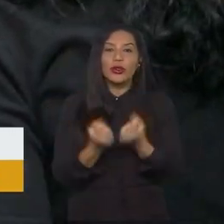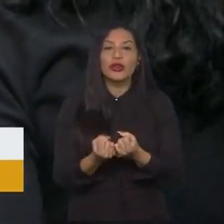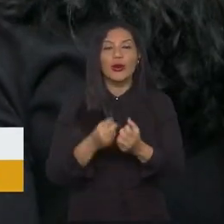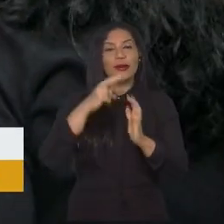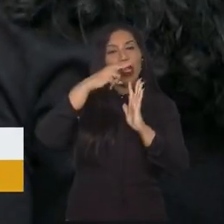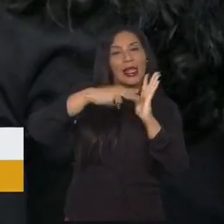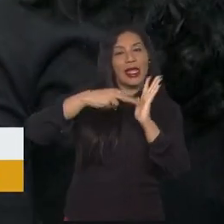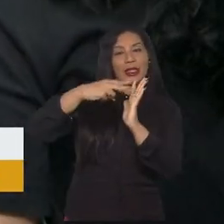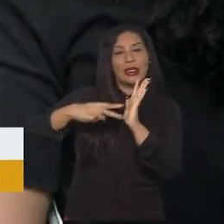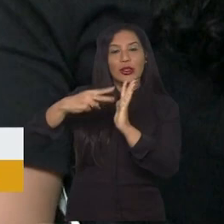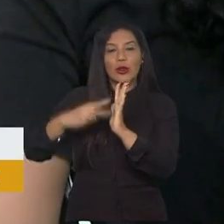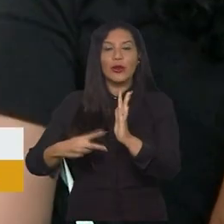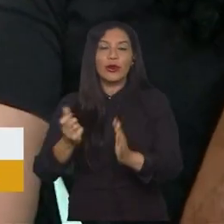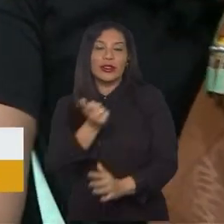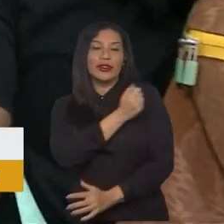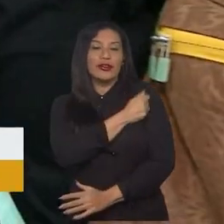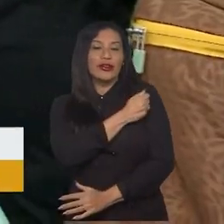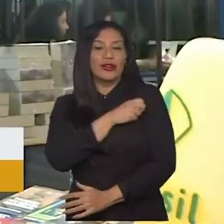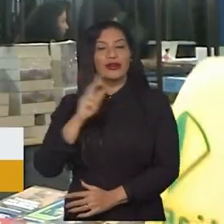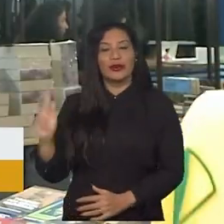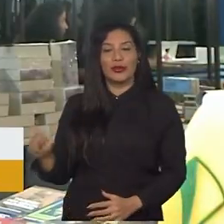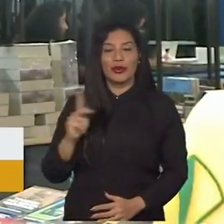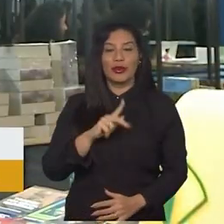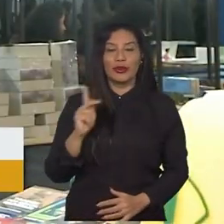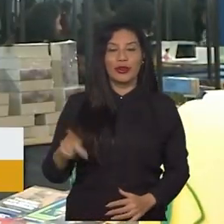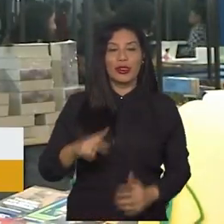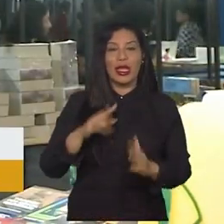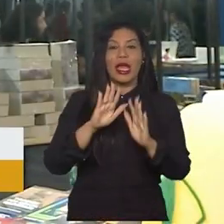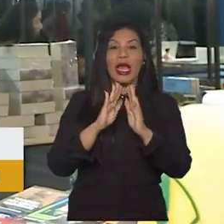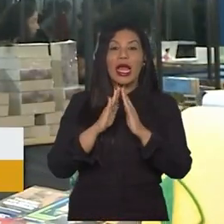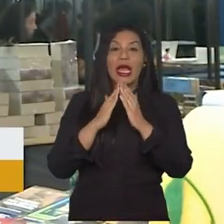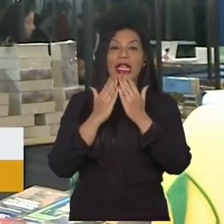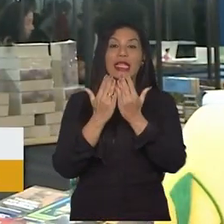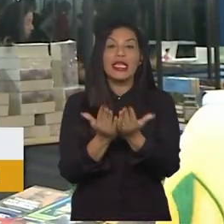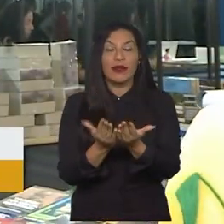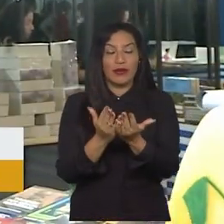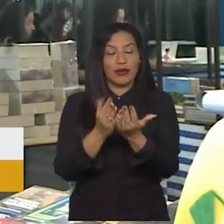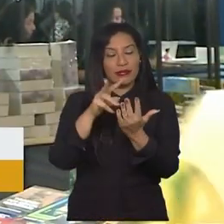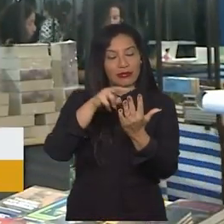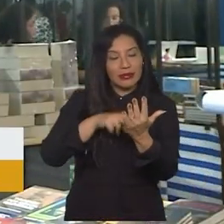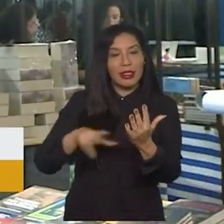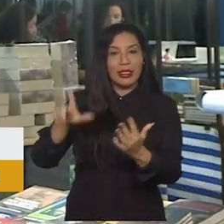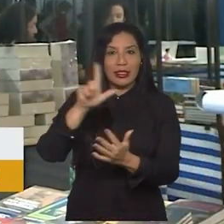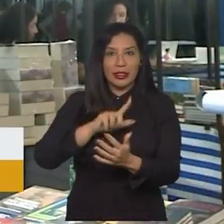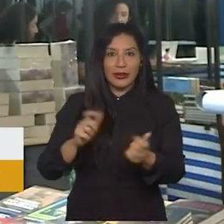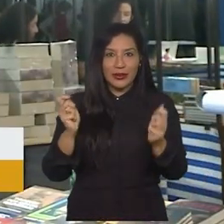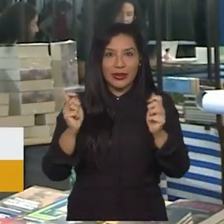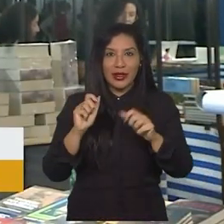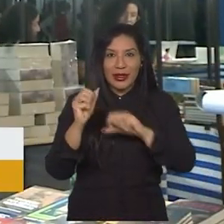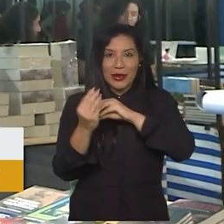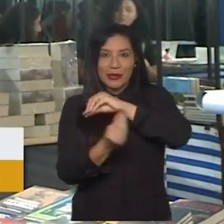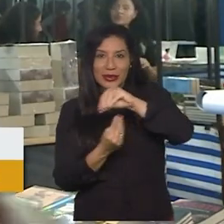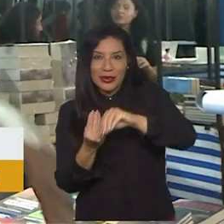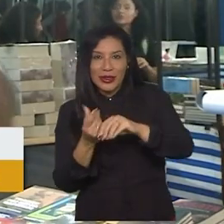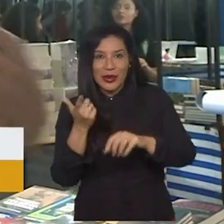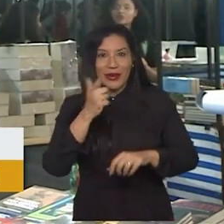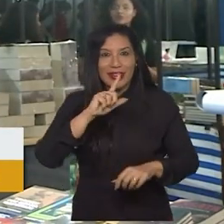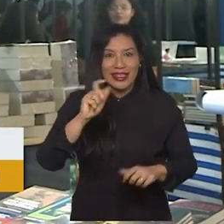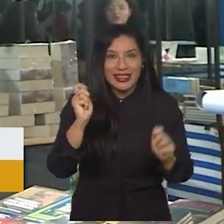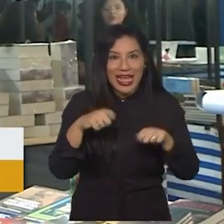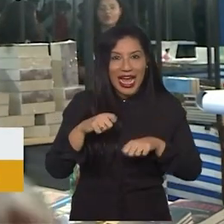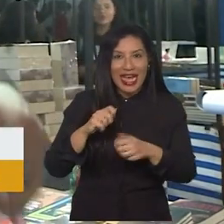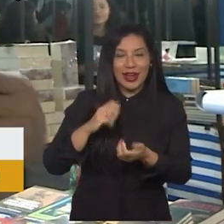incluindo estudantes e professores. Livro e literatura da samba. Da samba,